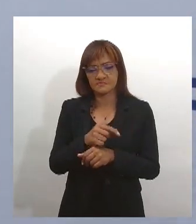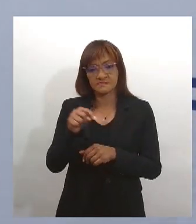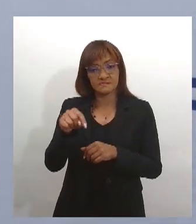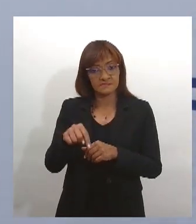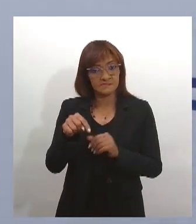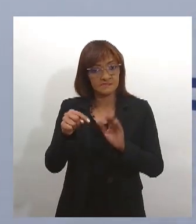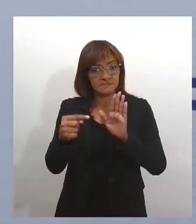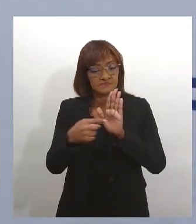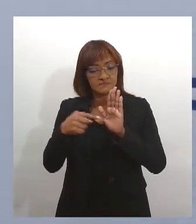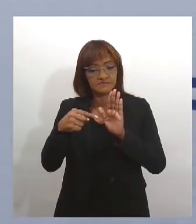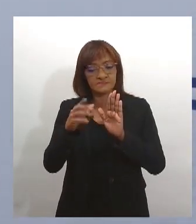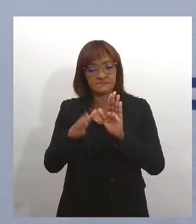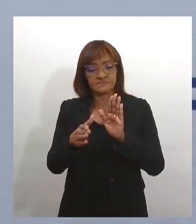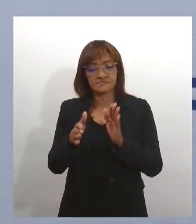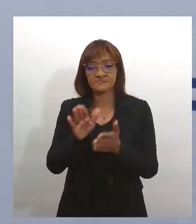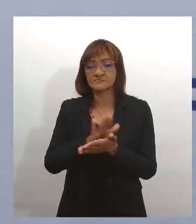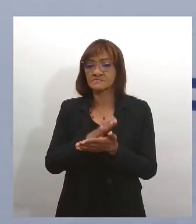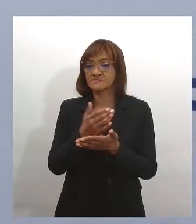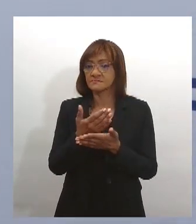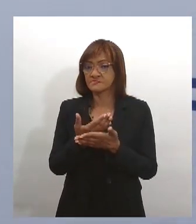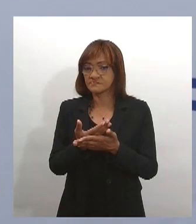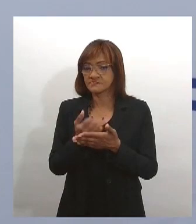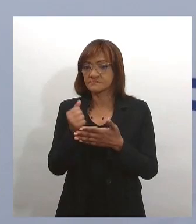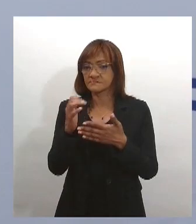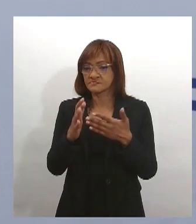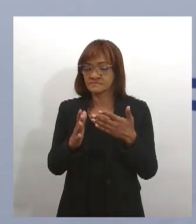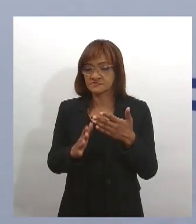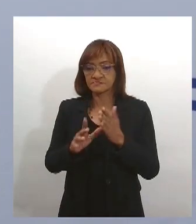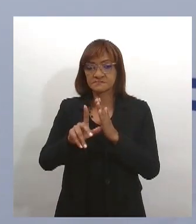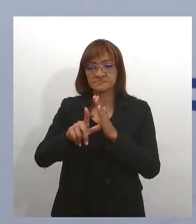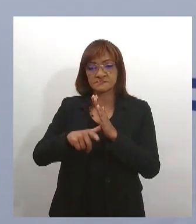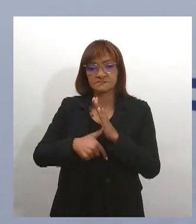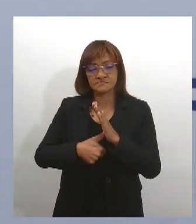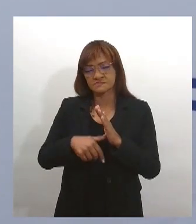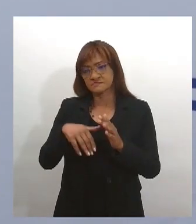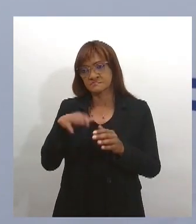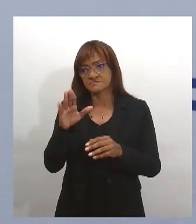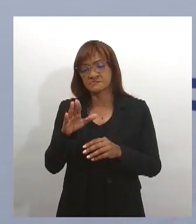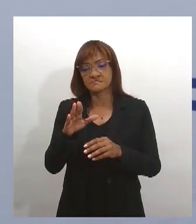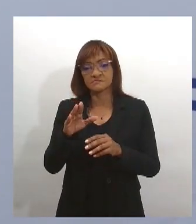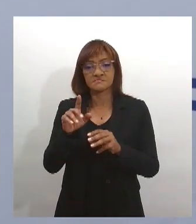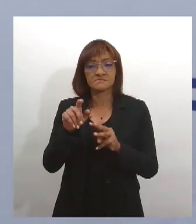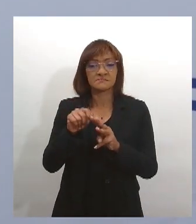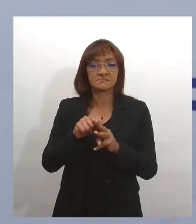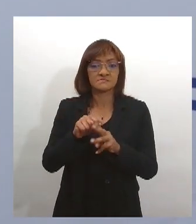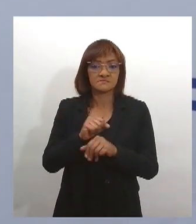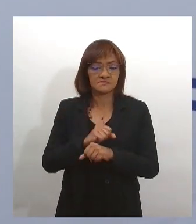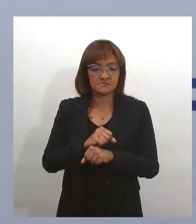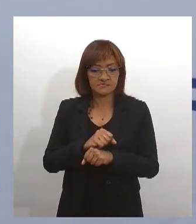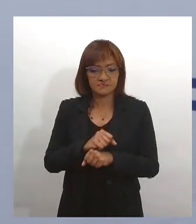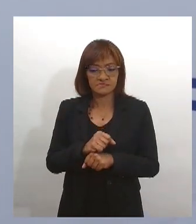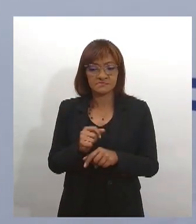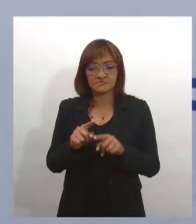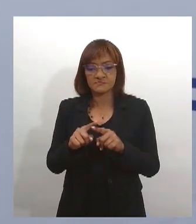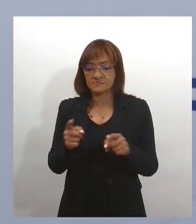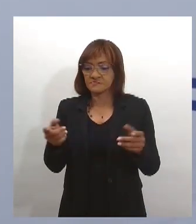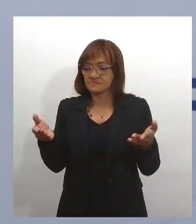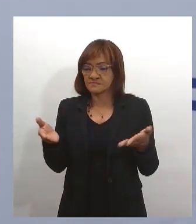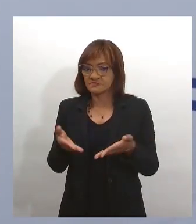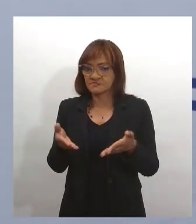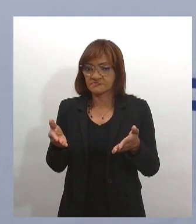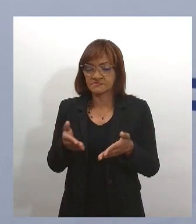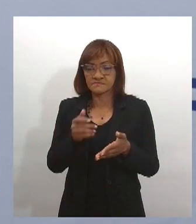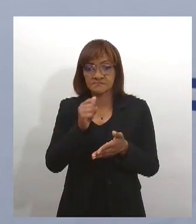os intérpretes de Libras também estavam mais de 3 meses sem receber. Né? Agora, né, essa denúncia que recebemos